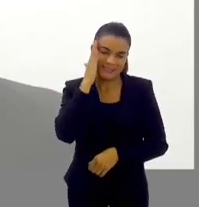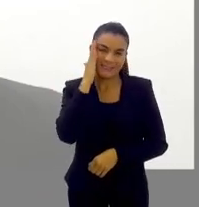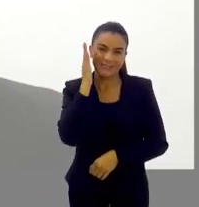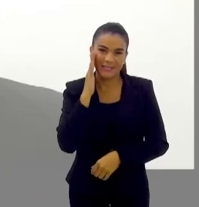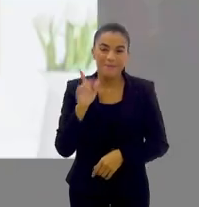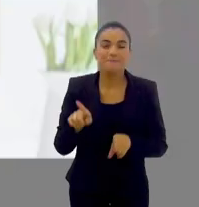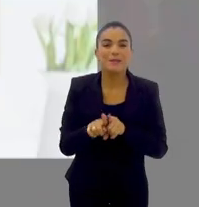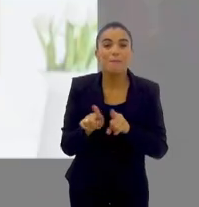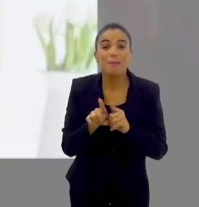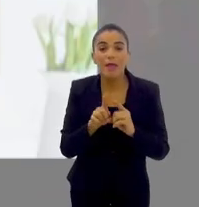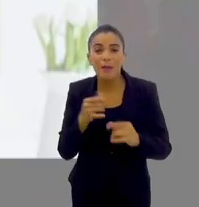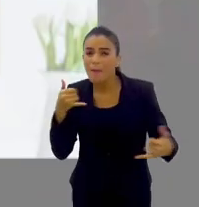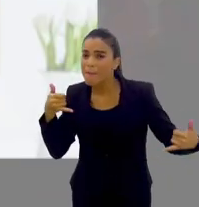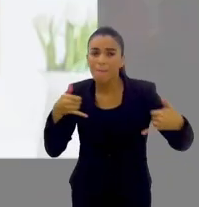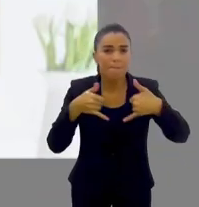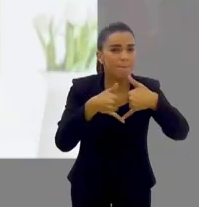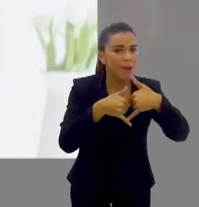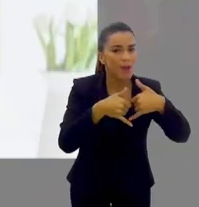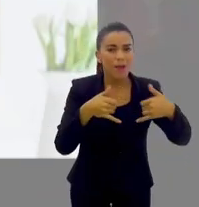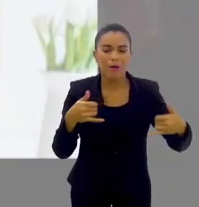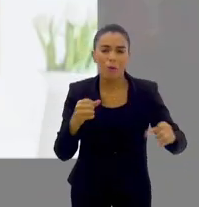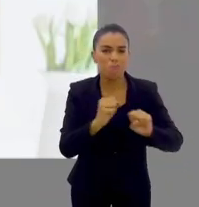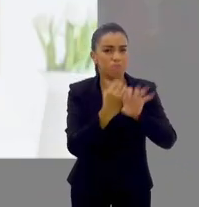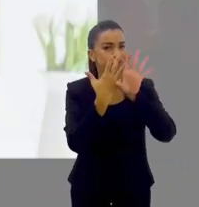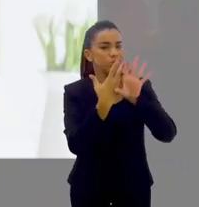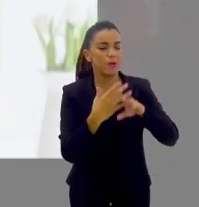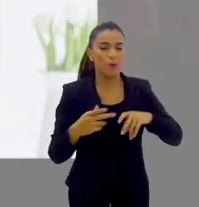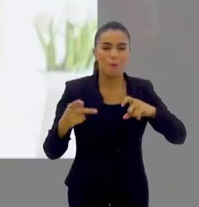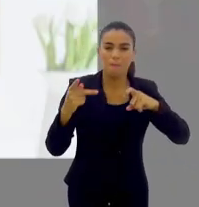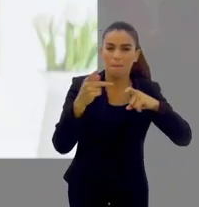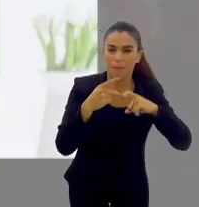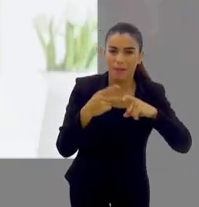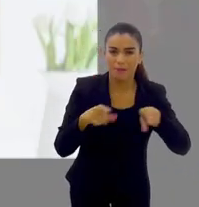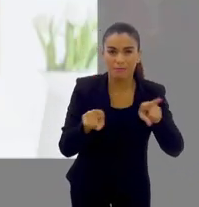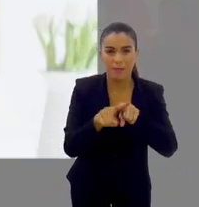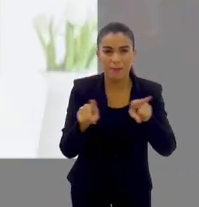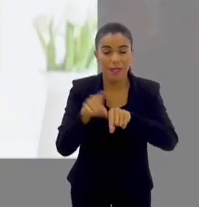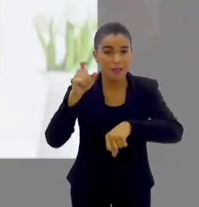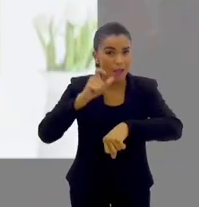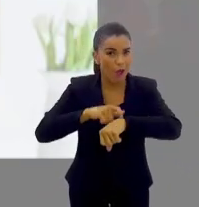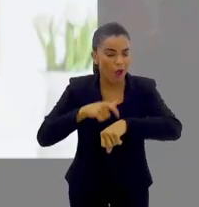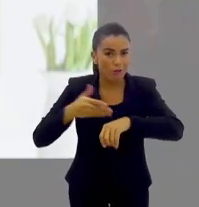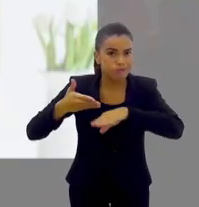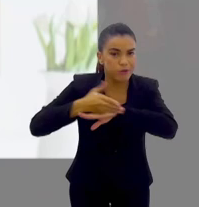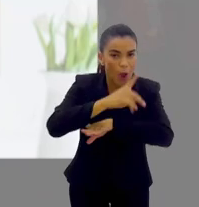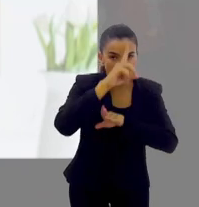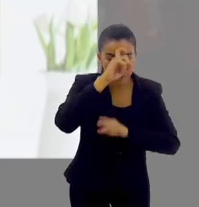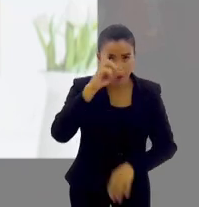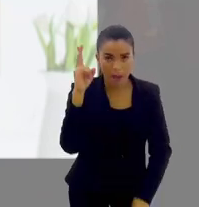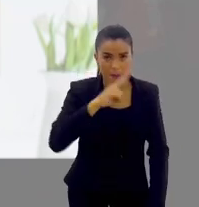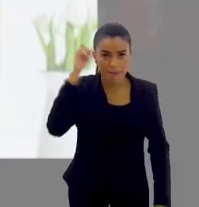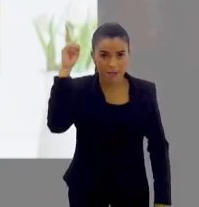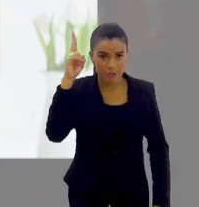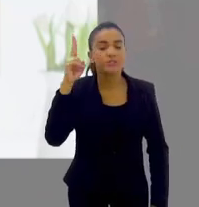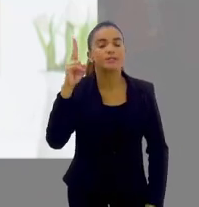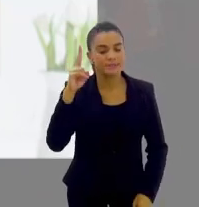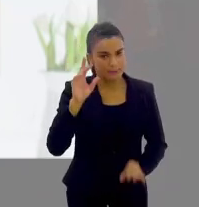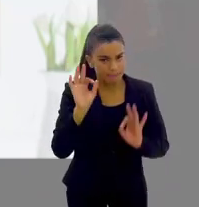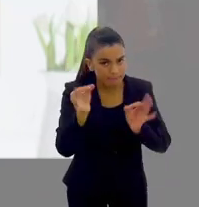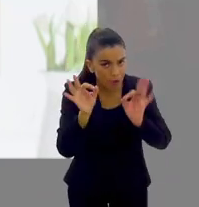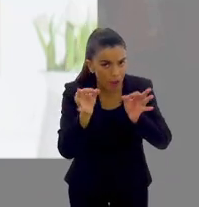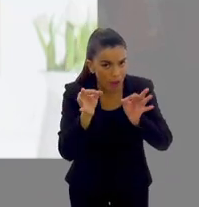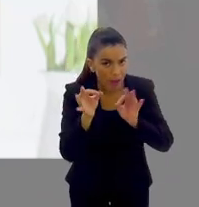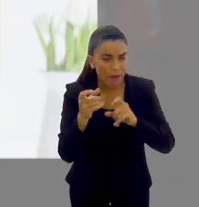mãe, talvez em contato com o pediatra também, para quem tem essa opção, e mesmo na emergência, só quando for o caso já de